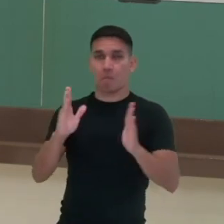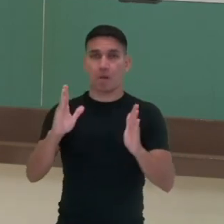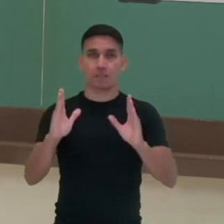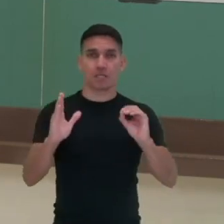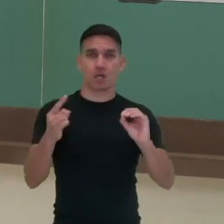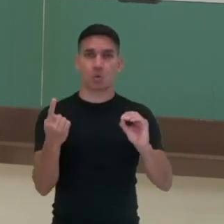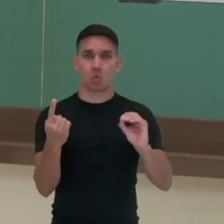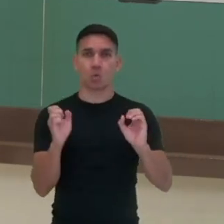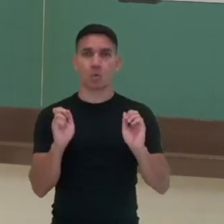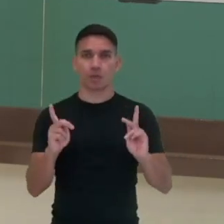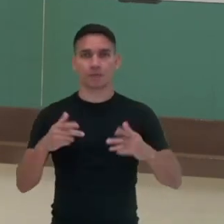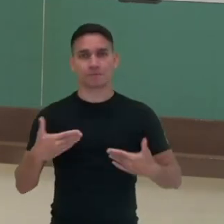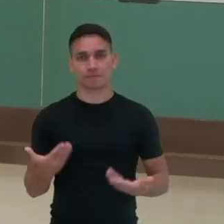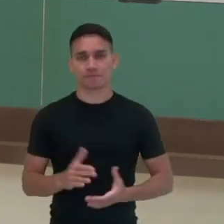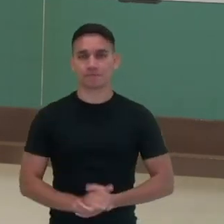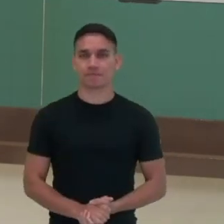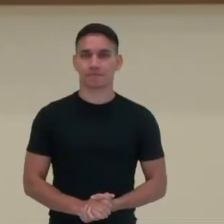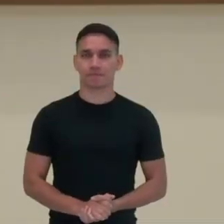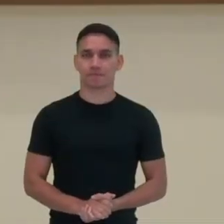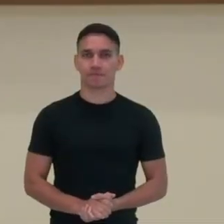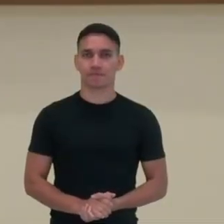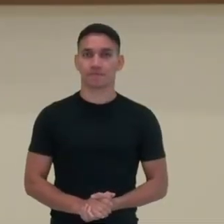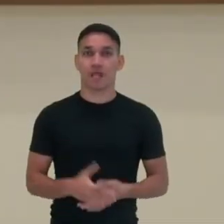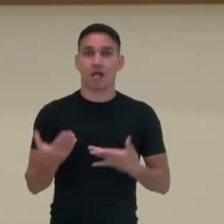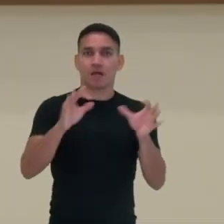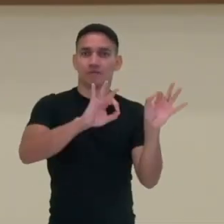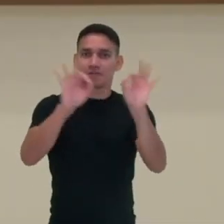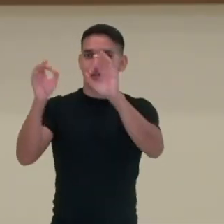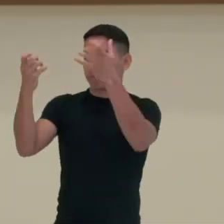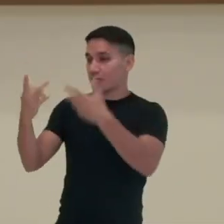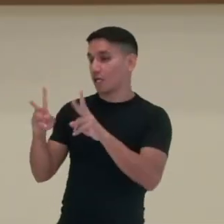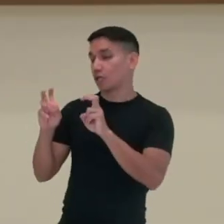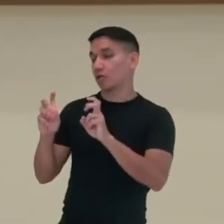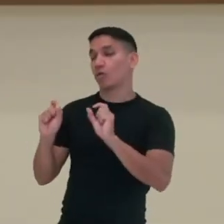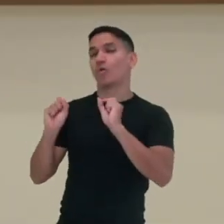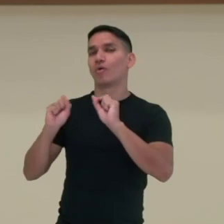1. Então, nesse vídeo, nós